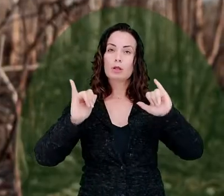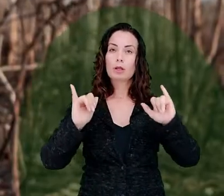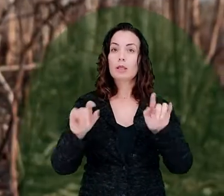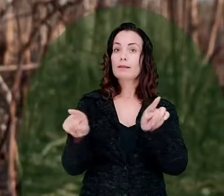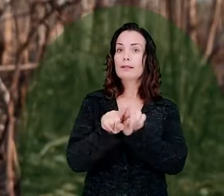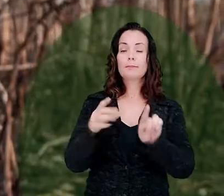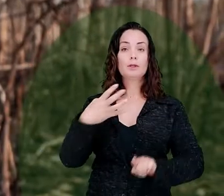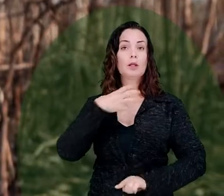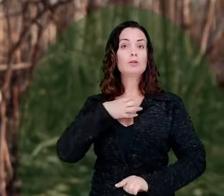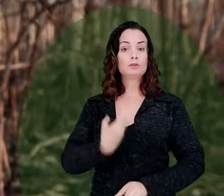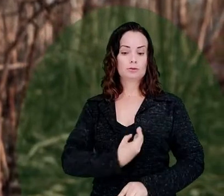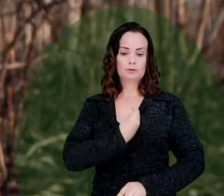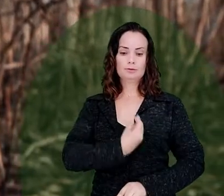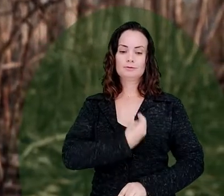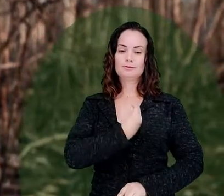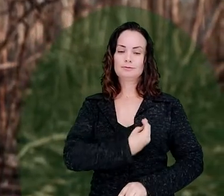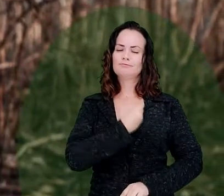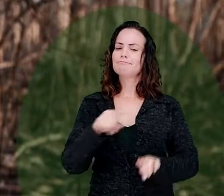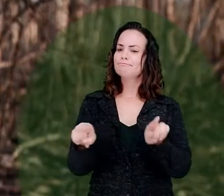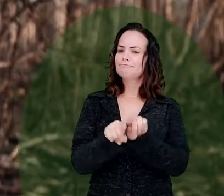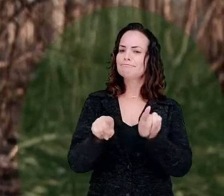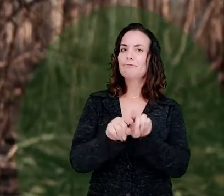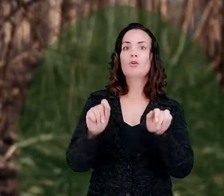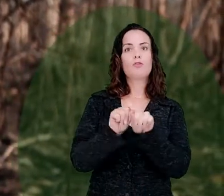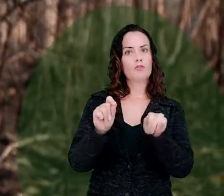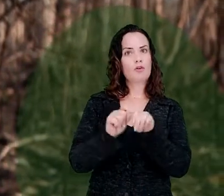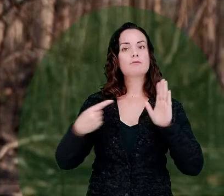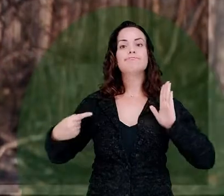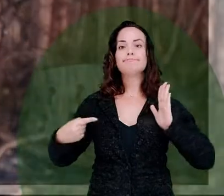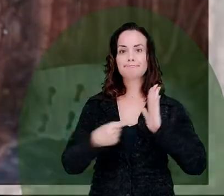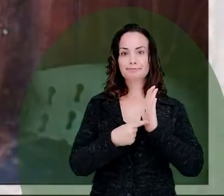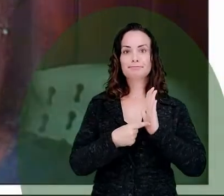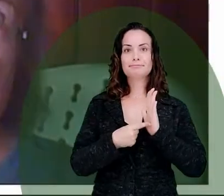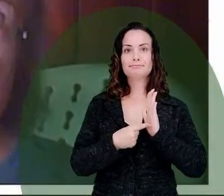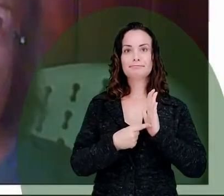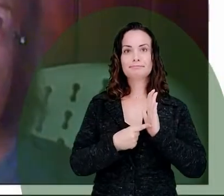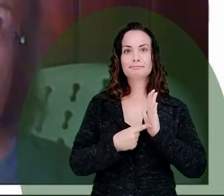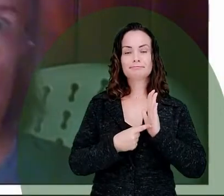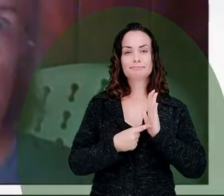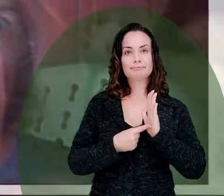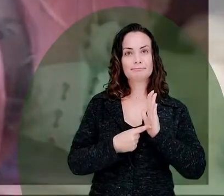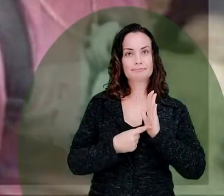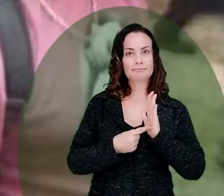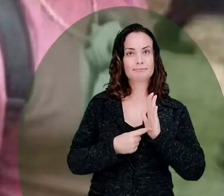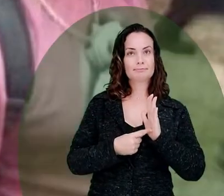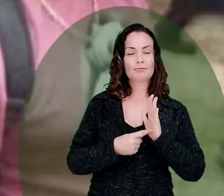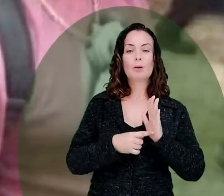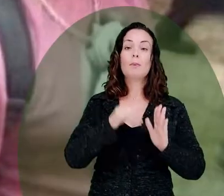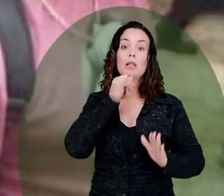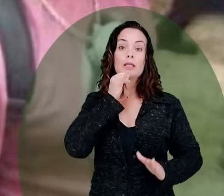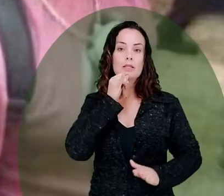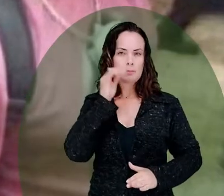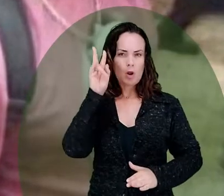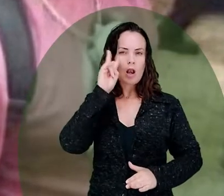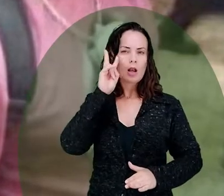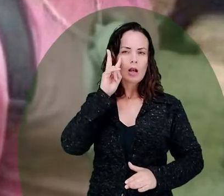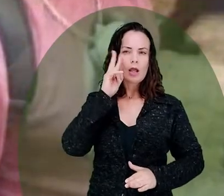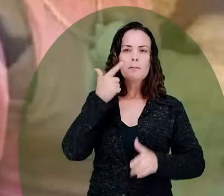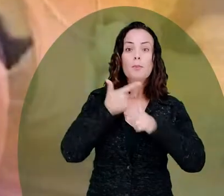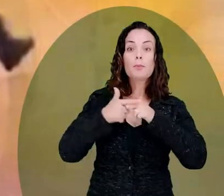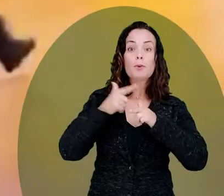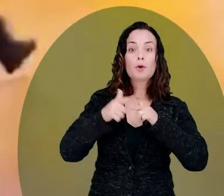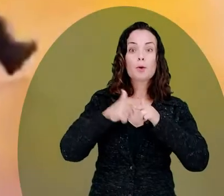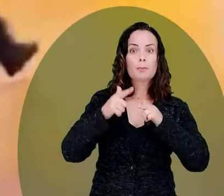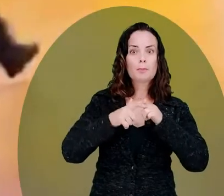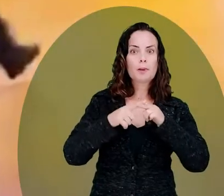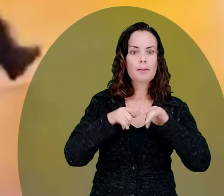vida deles, mas também para fazer reclamações. Volta aquele problema lá do Carrefour. Quem é que gravou?